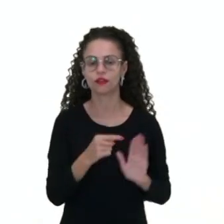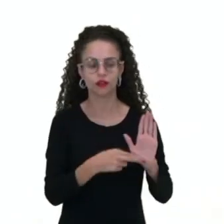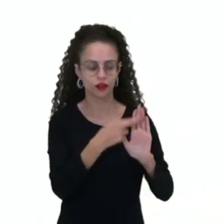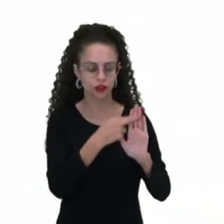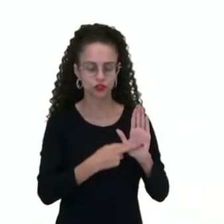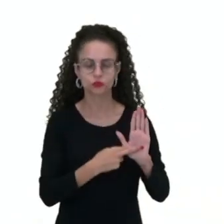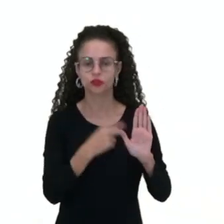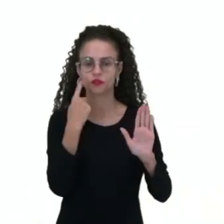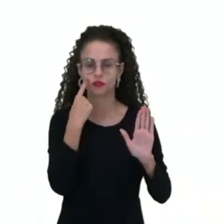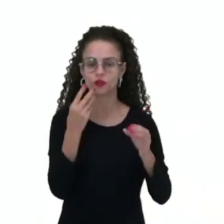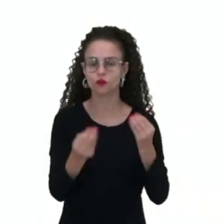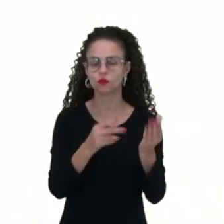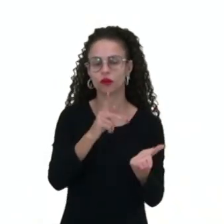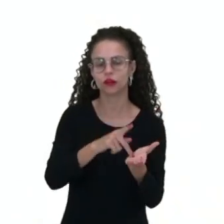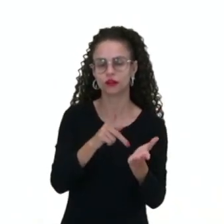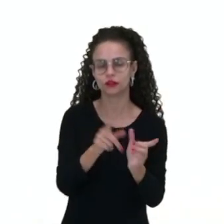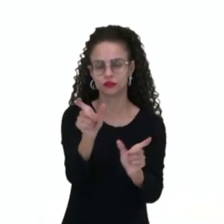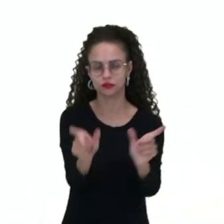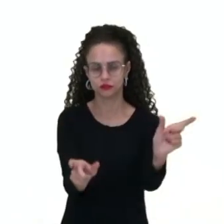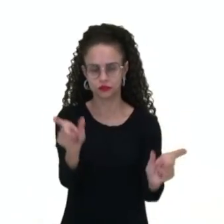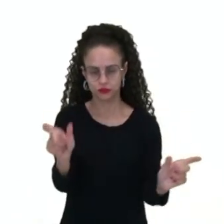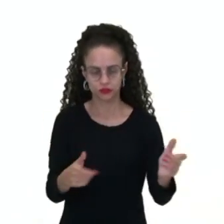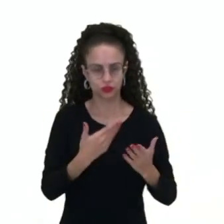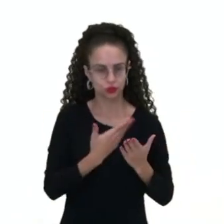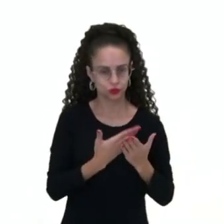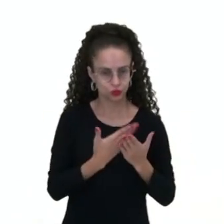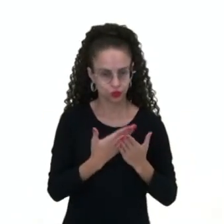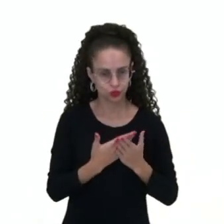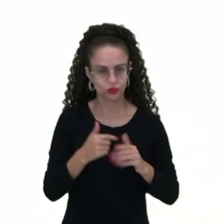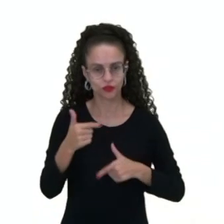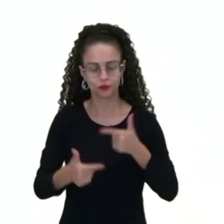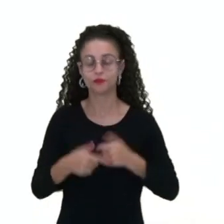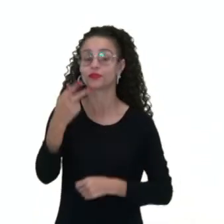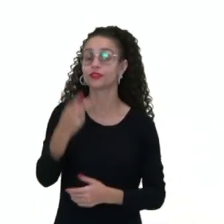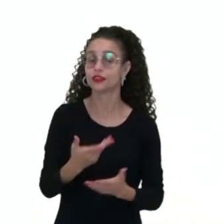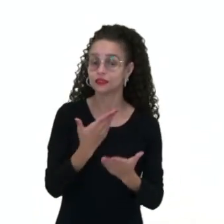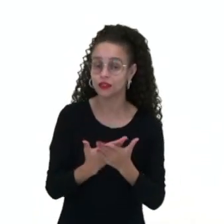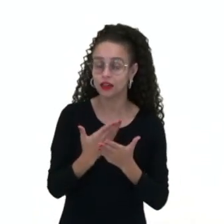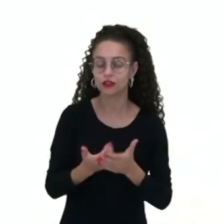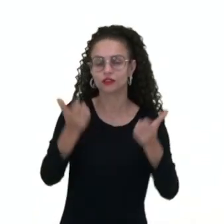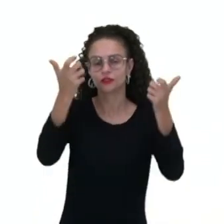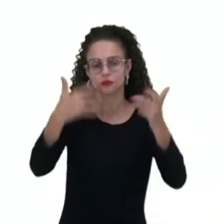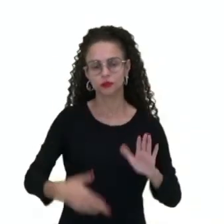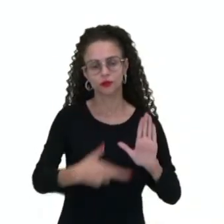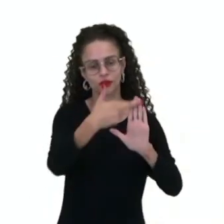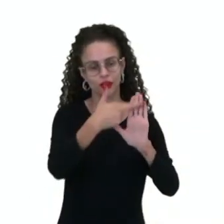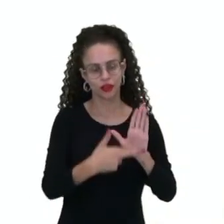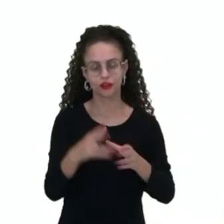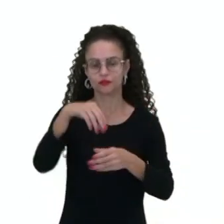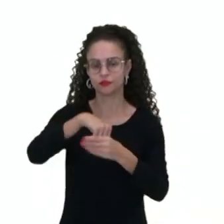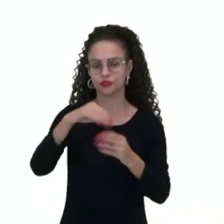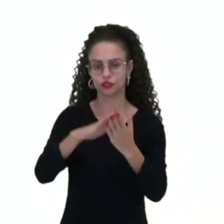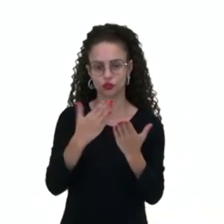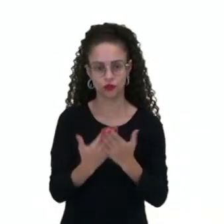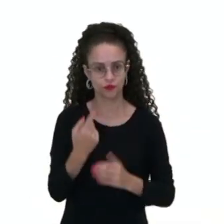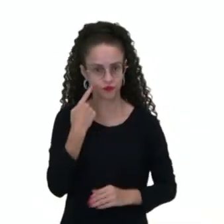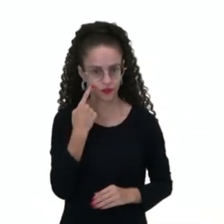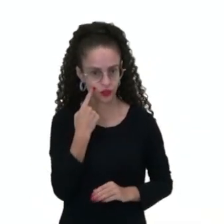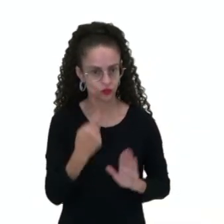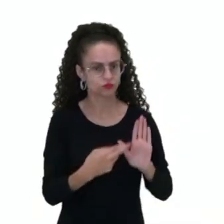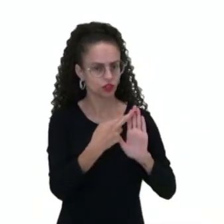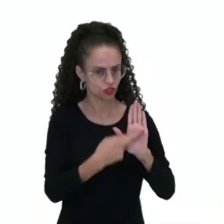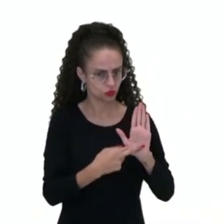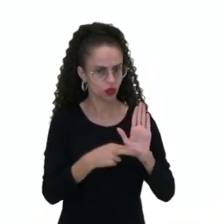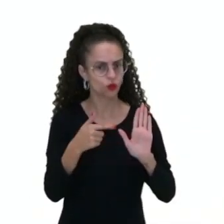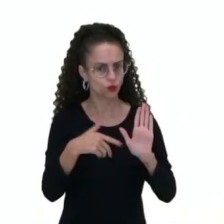da escola e das pessoas que estudam e trabalham. Nesta aula estudamos regras e normas presentes no colégio. Vimos que o regimento é um documento